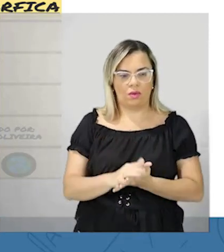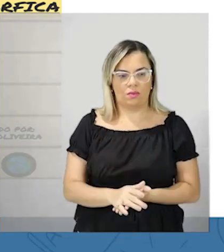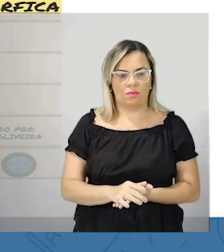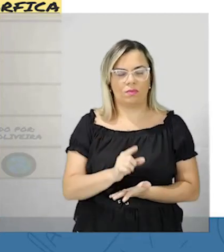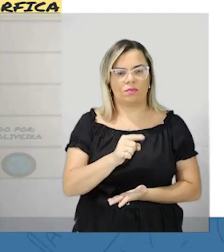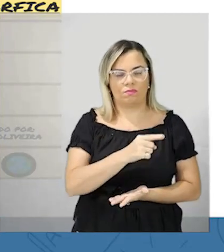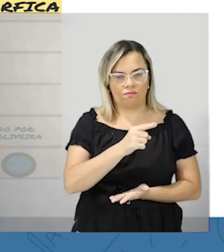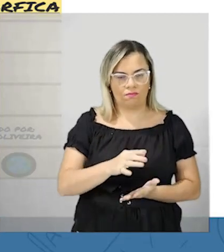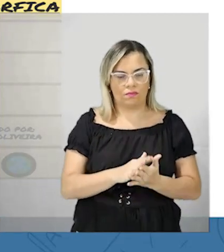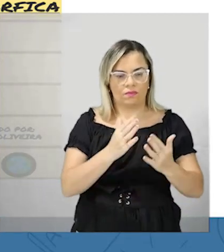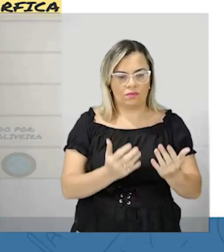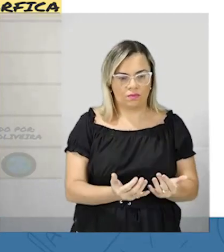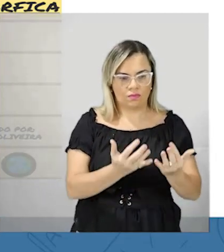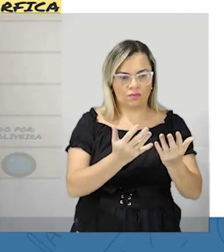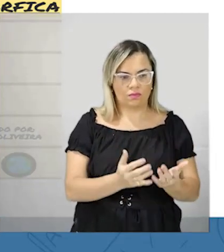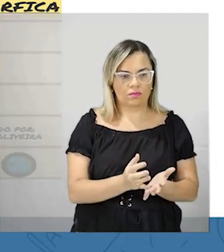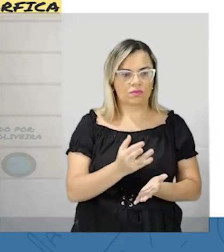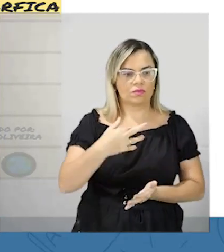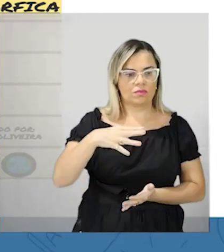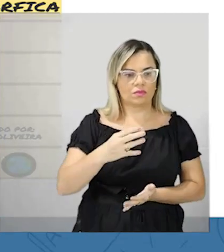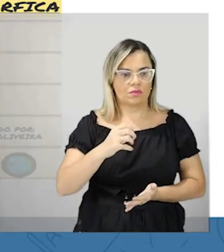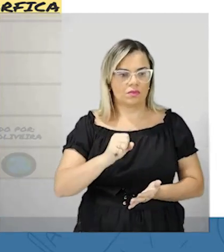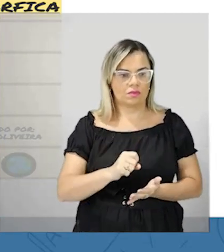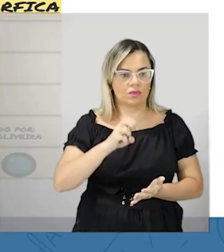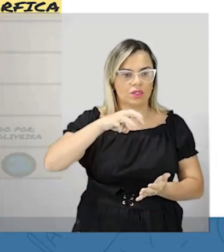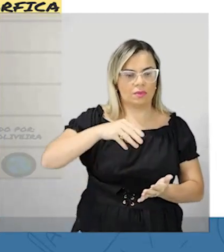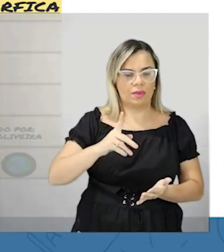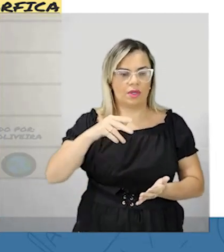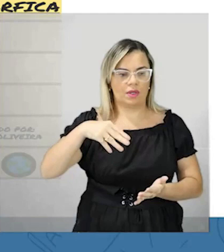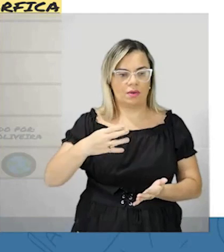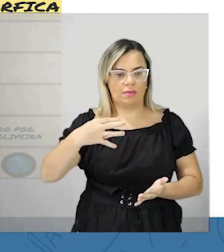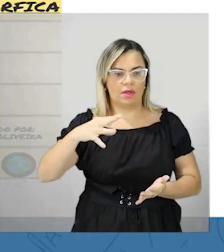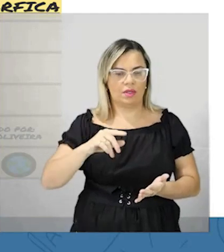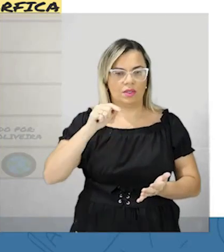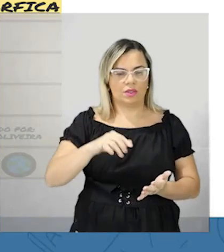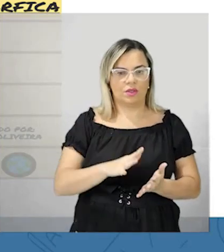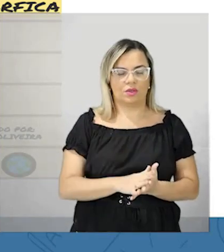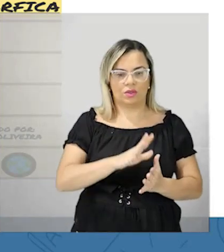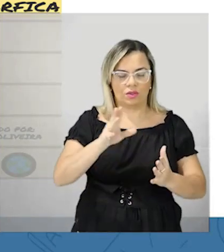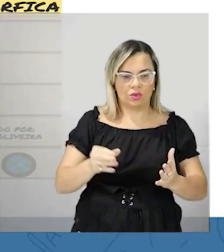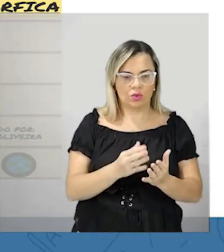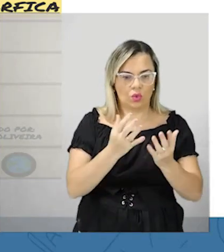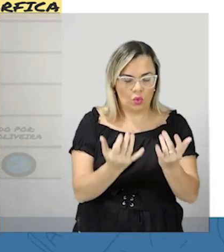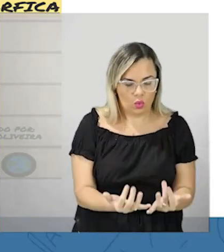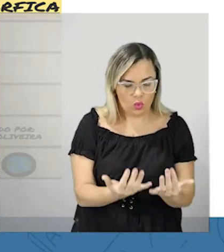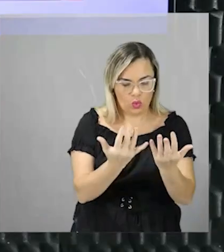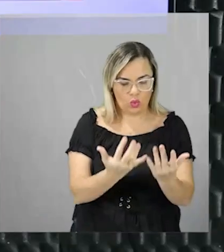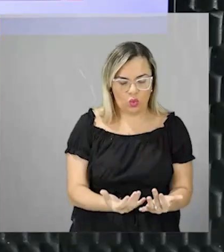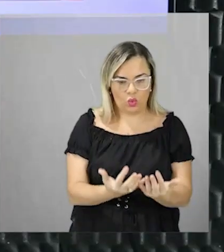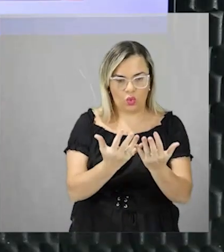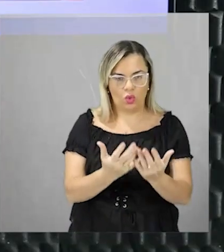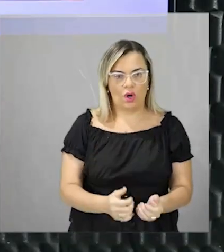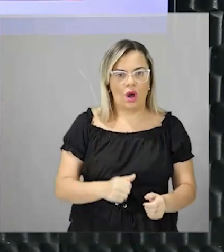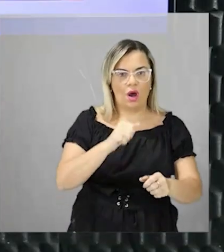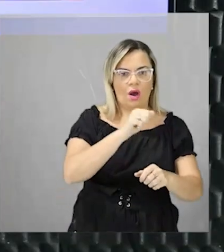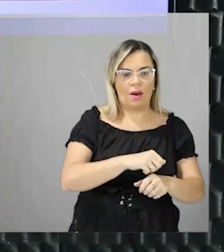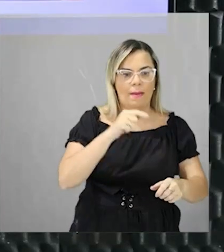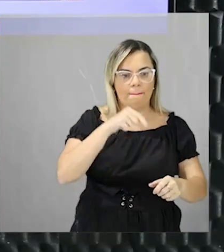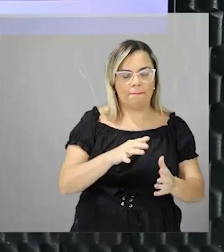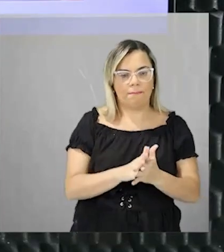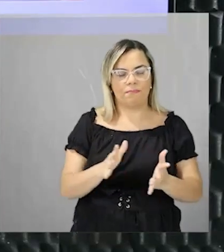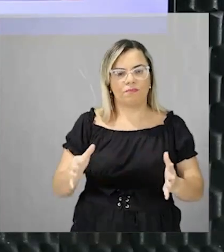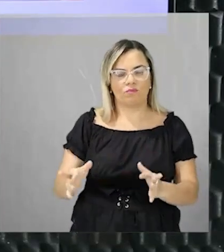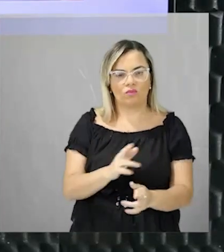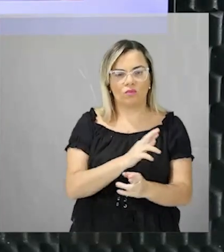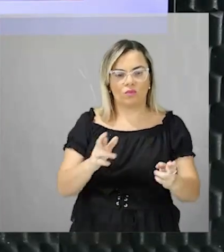rocha magmática, tá certo? São rochas que são originadas da consolidação do magma, tá certo? Elas vão estar diretamente